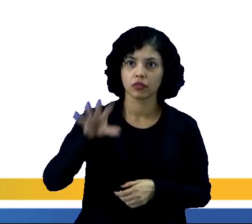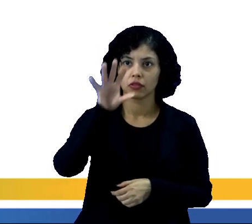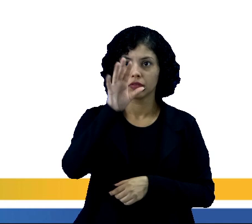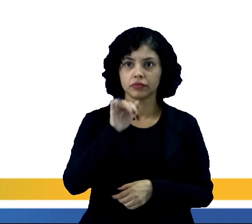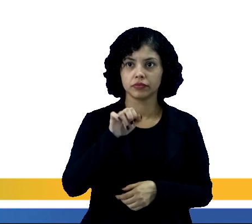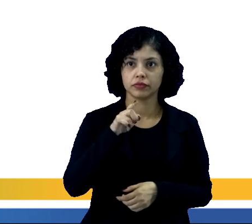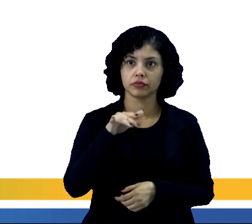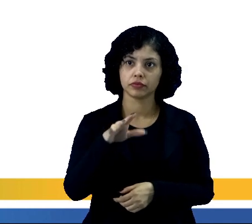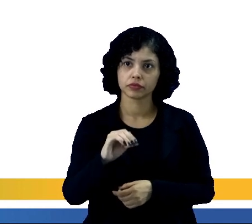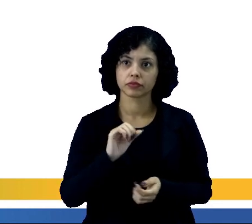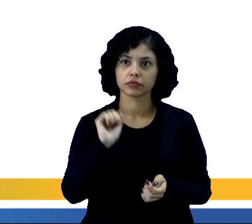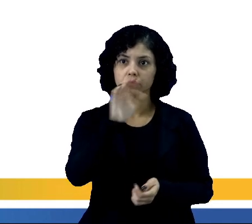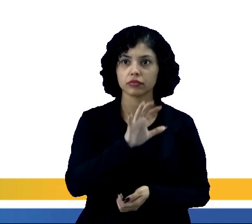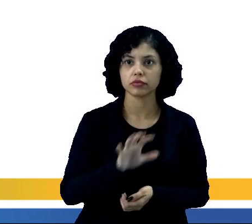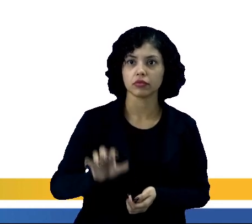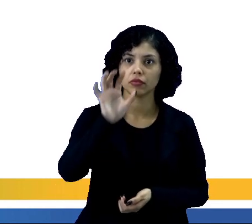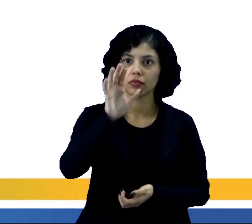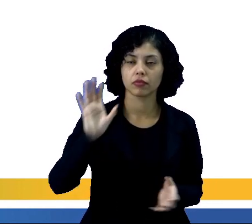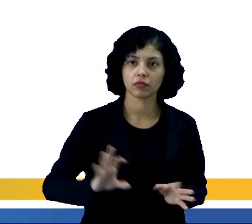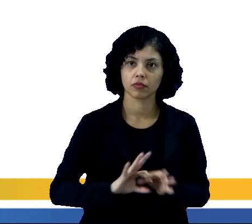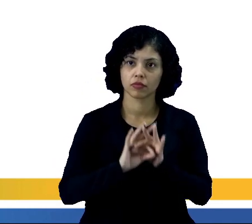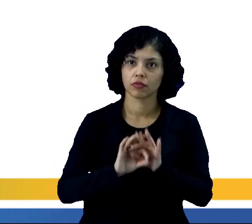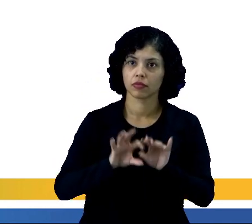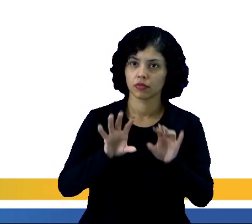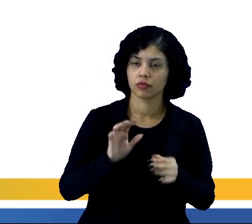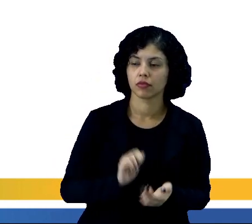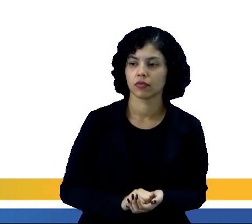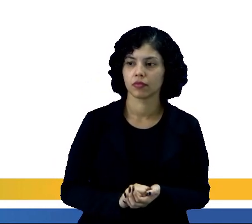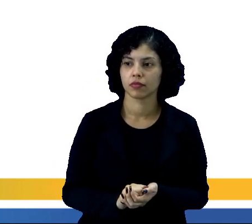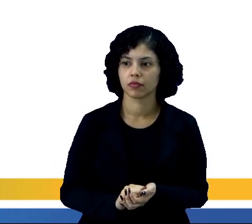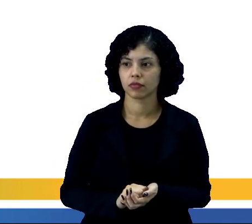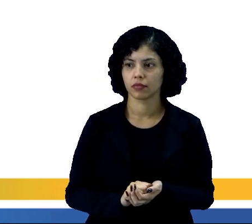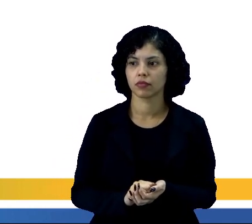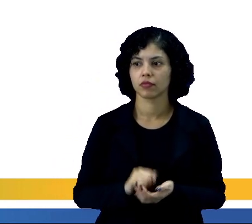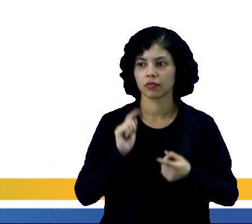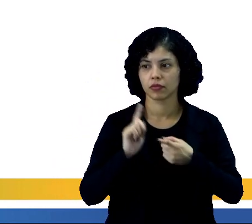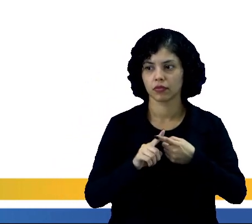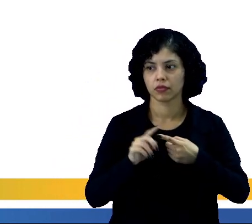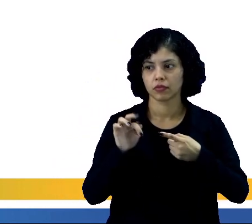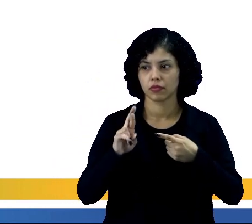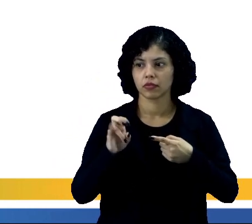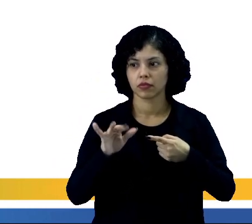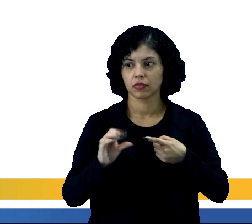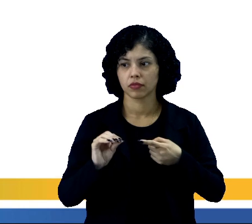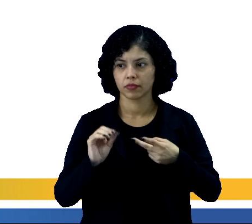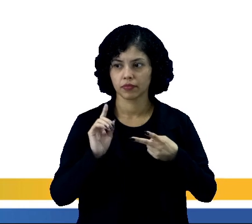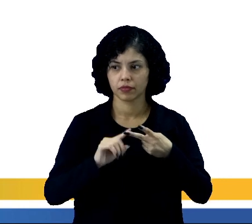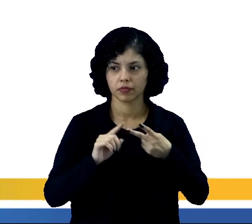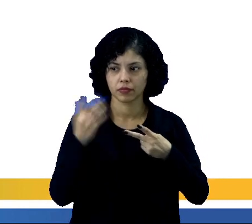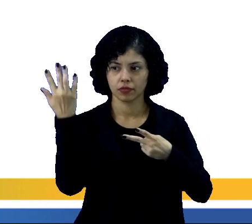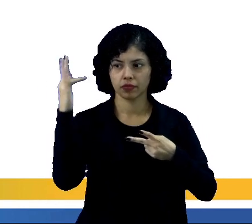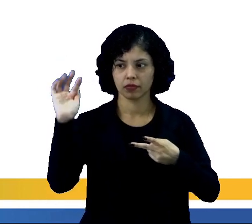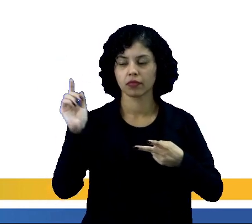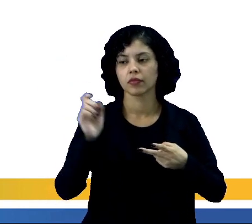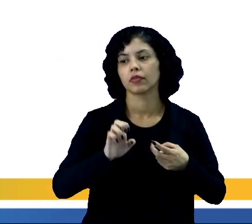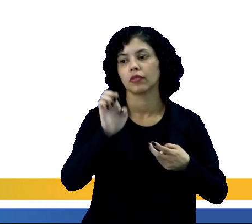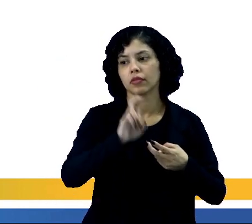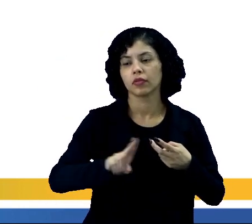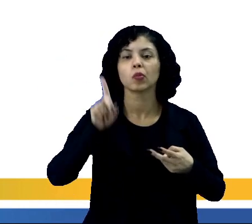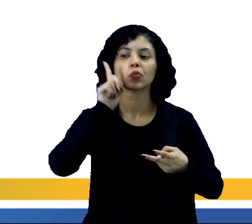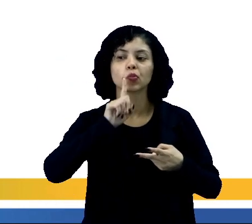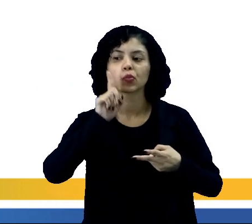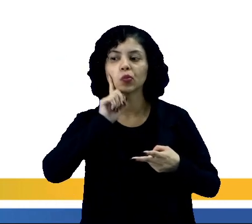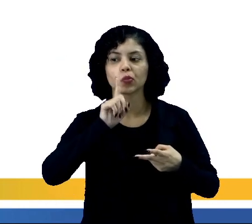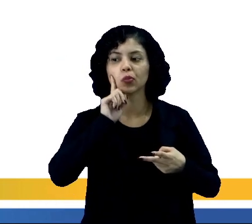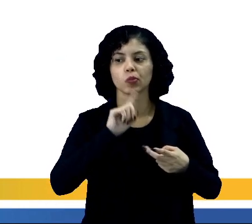do eixo contra as nações aliadas, sendo os aliados o Reino Unido, a França, os